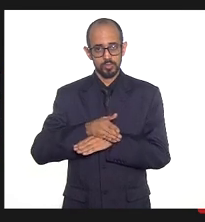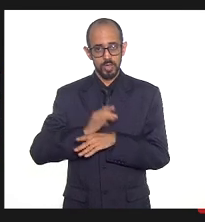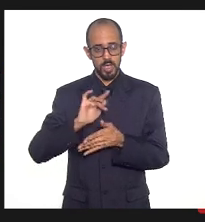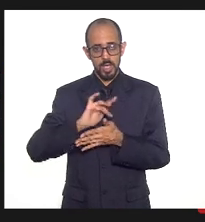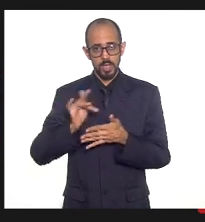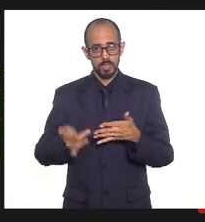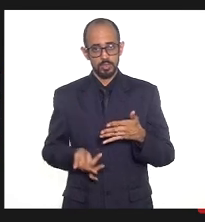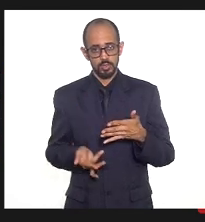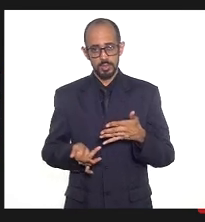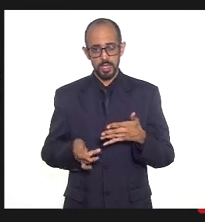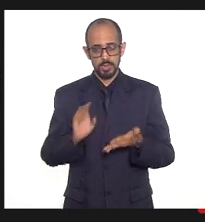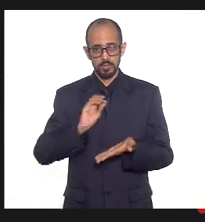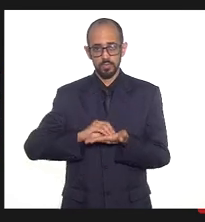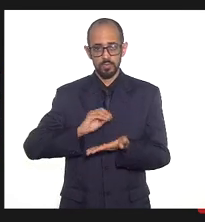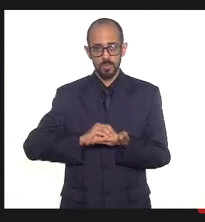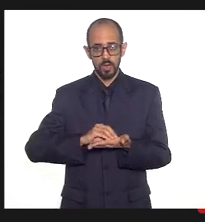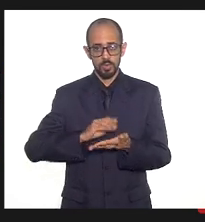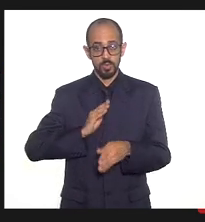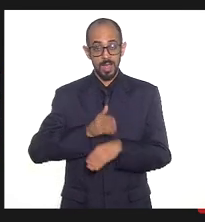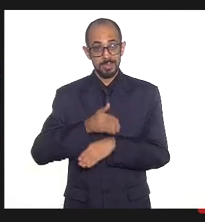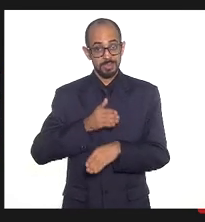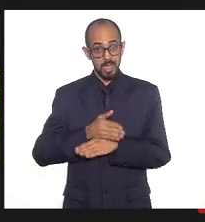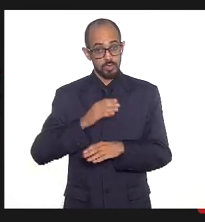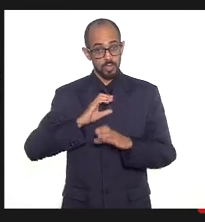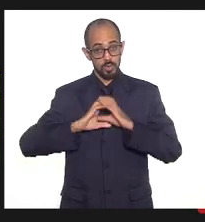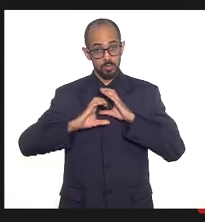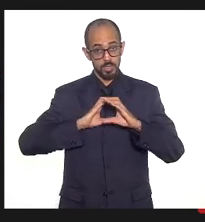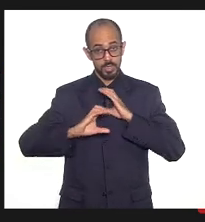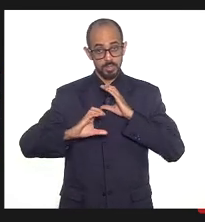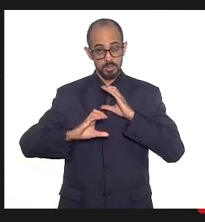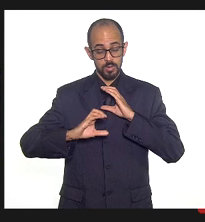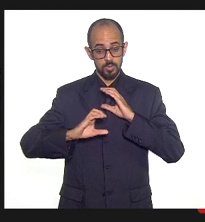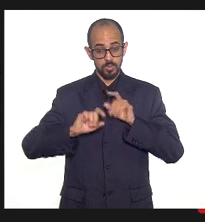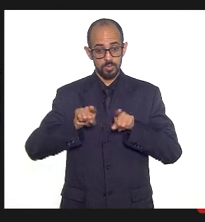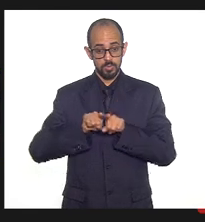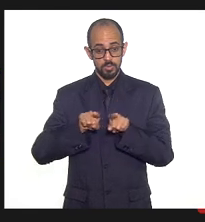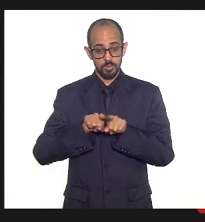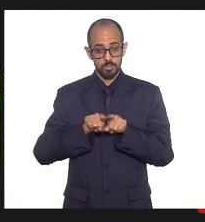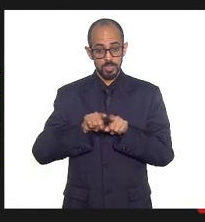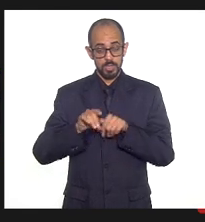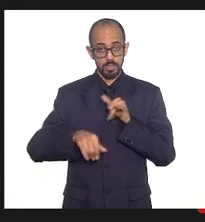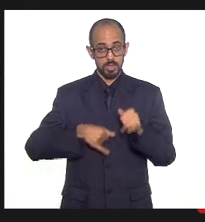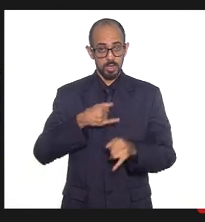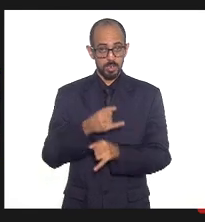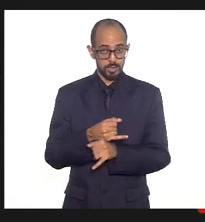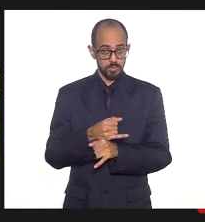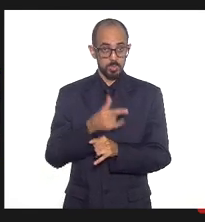não têm acesso à comunicação, não têm acesso à internet para